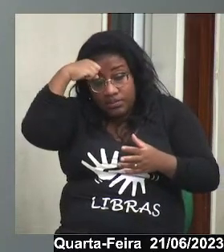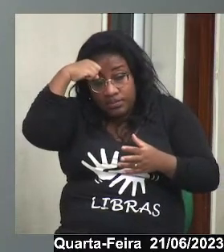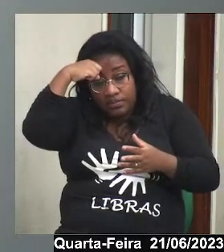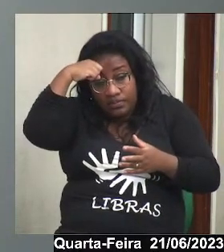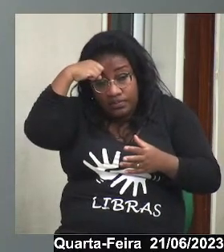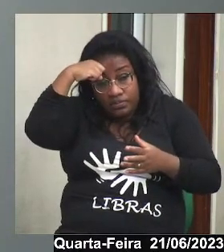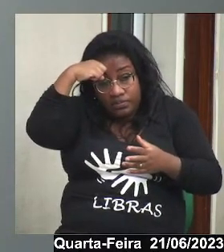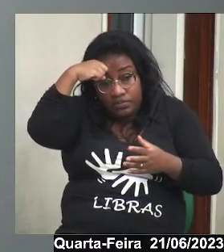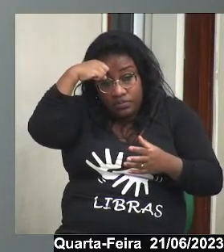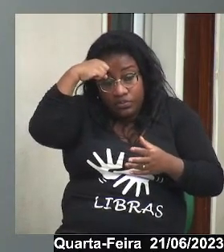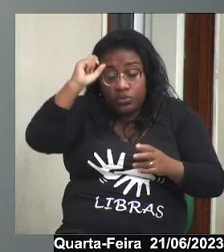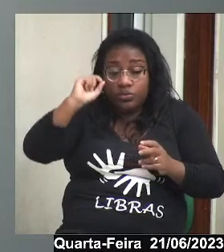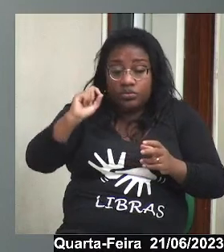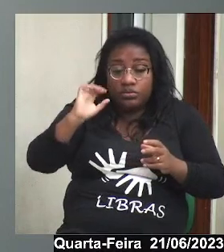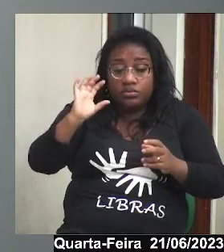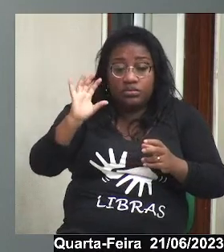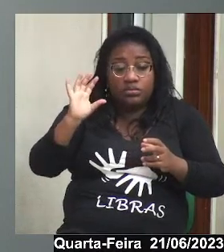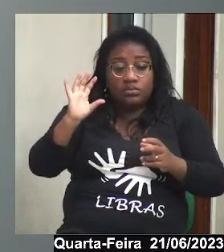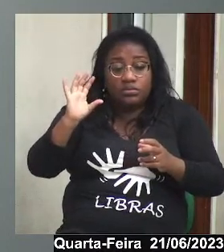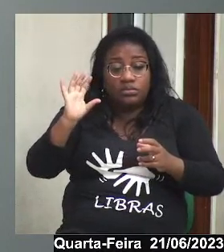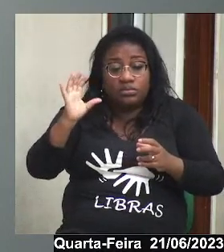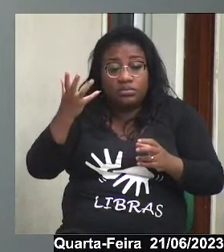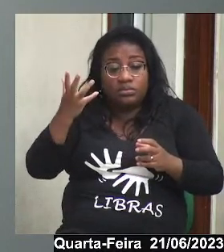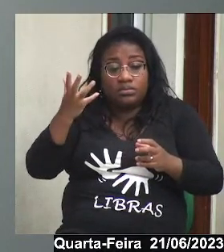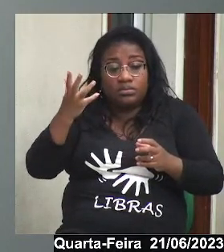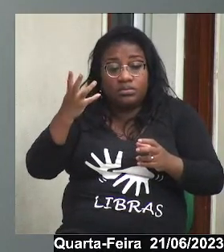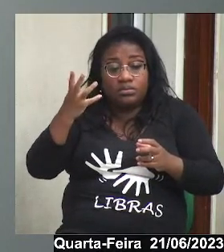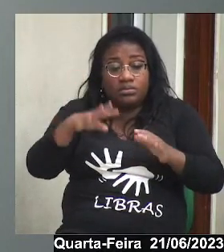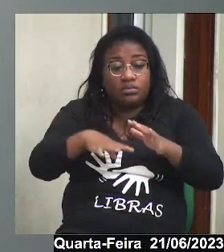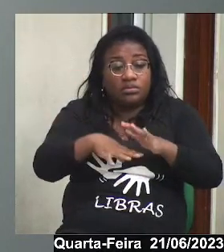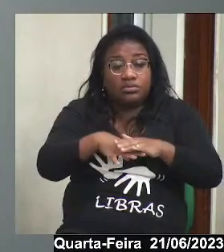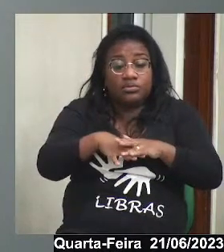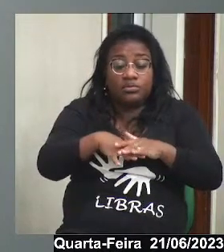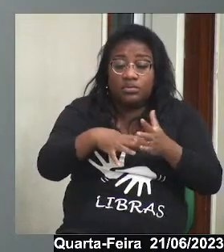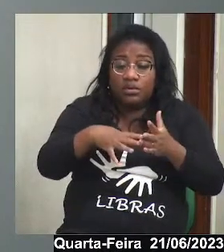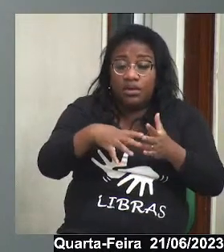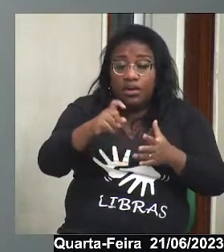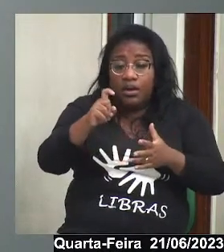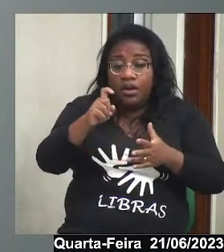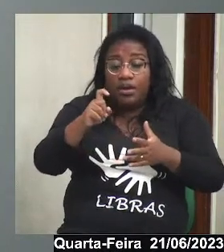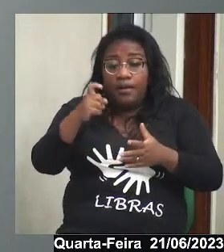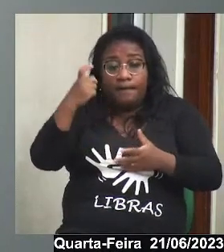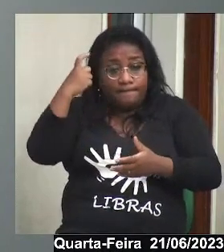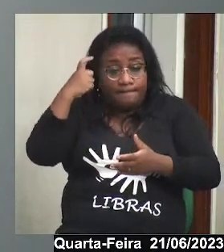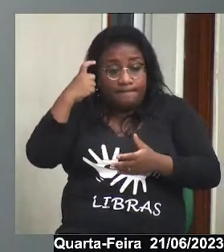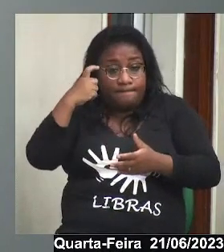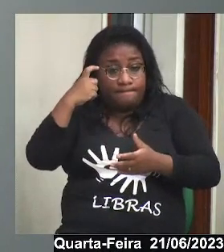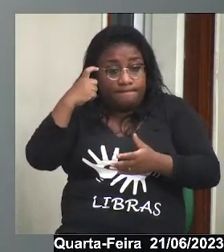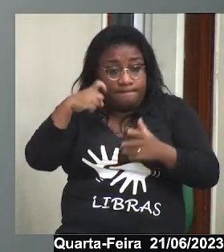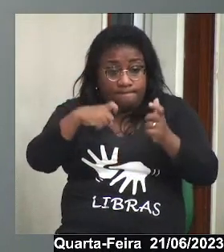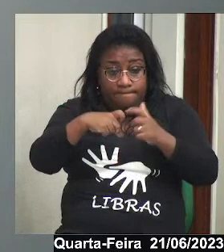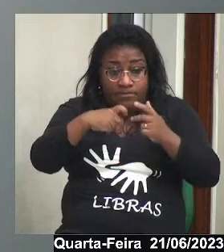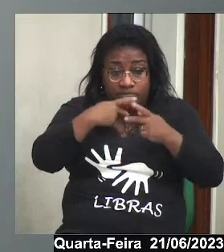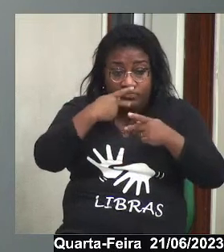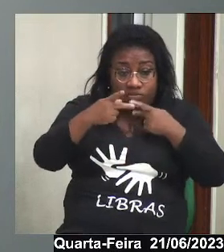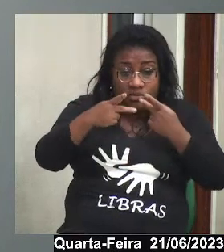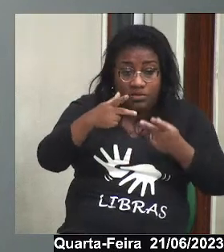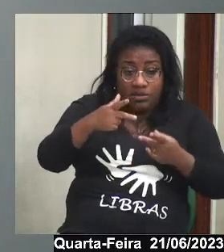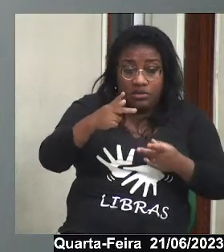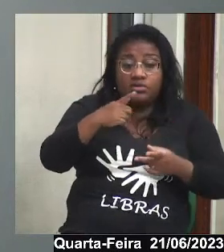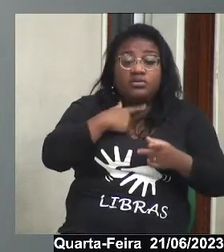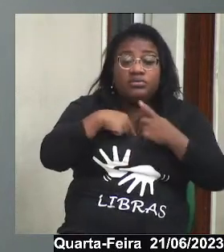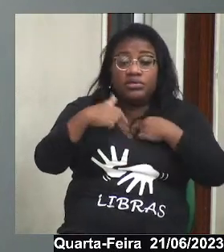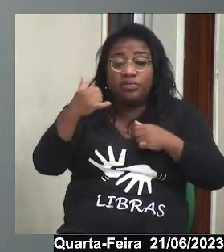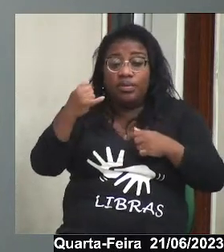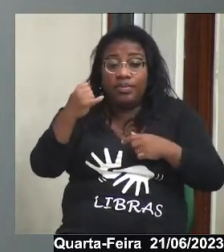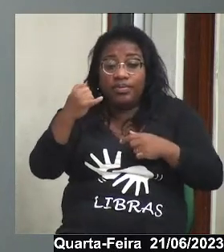mim. O que que os senhores acham que era? A doença desse menino. O médico disse que era gases. O que